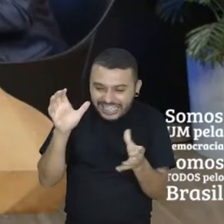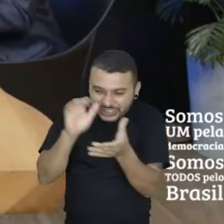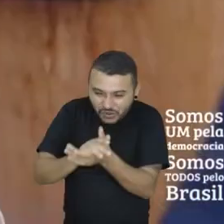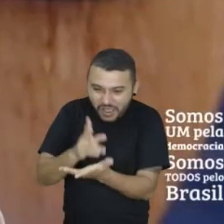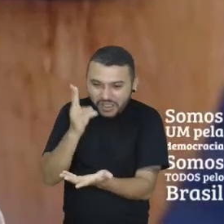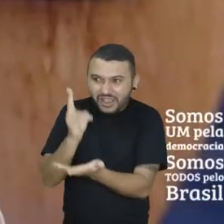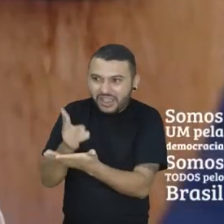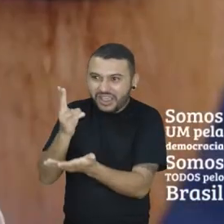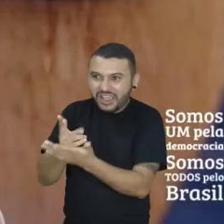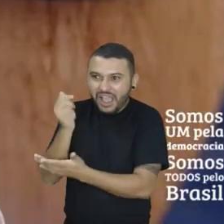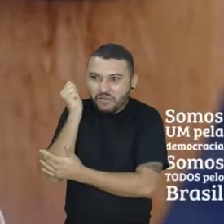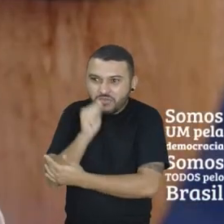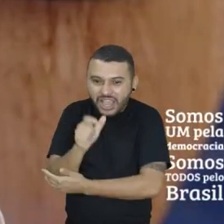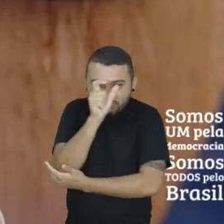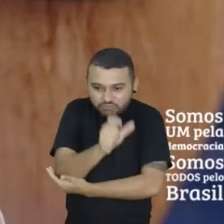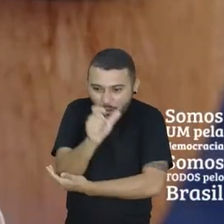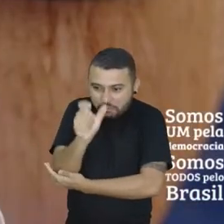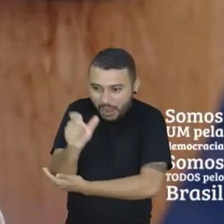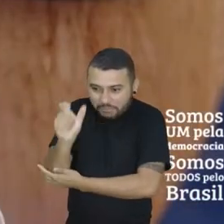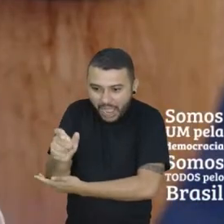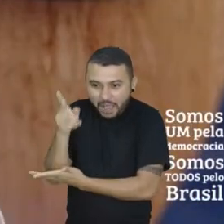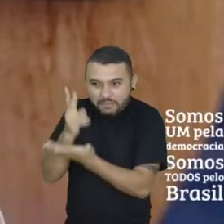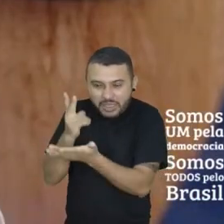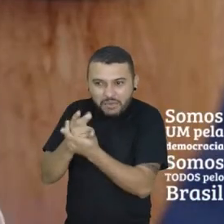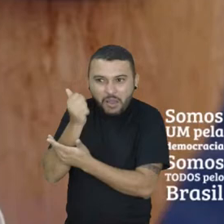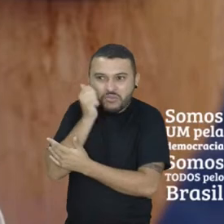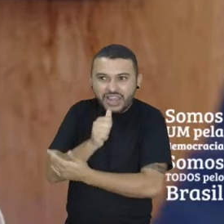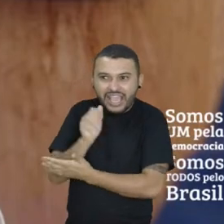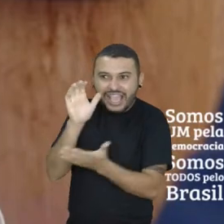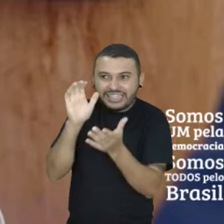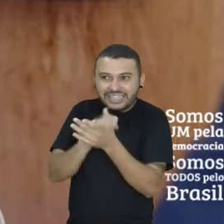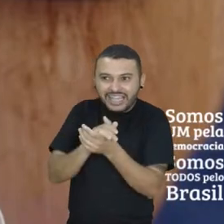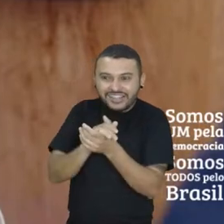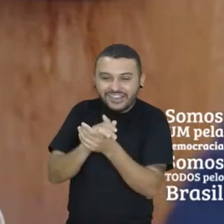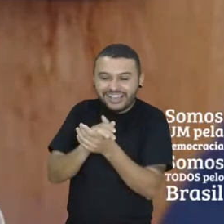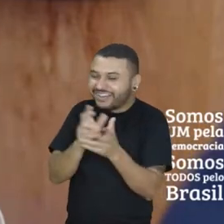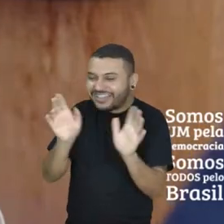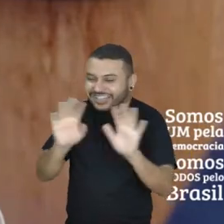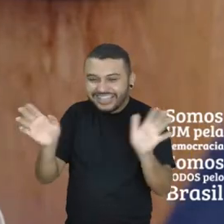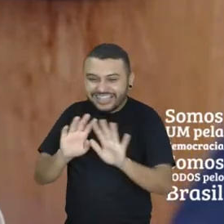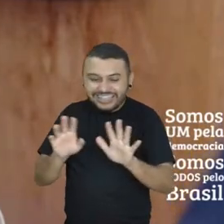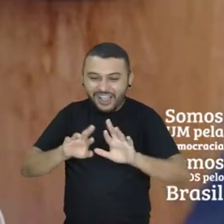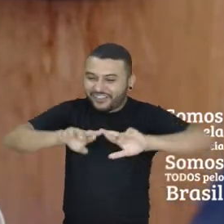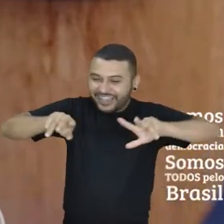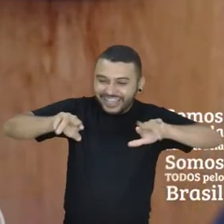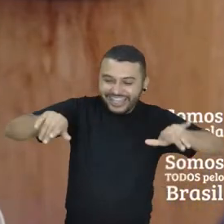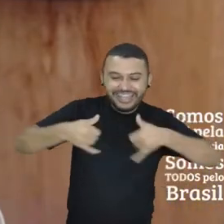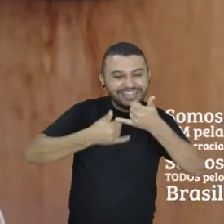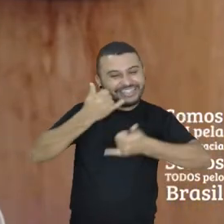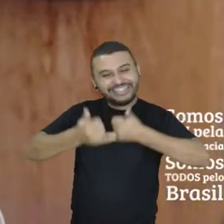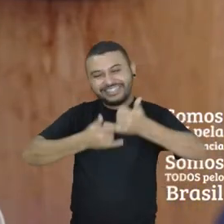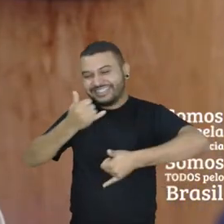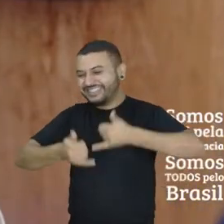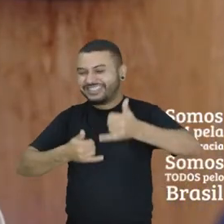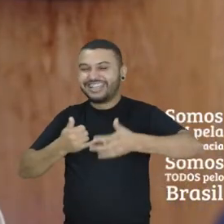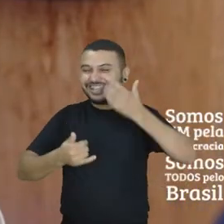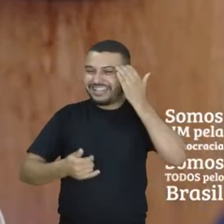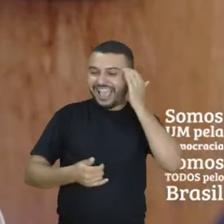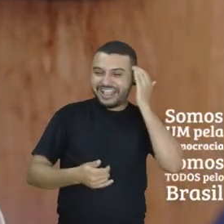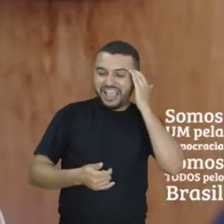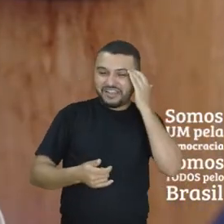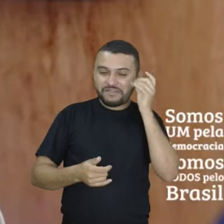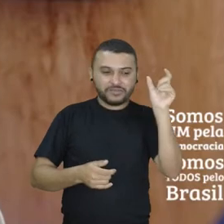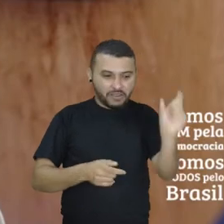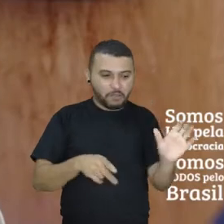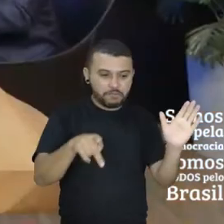Os 3 com a mesma esposa. Ninguém teve vários casamentos. Mas, então, espera aí. Quem é da família? Não, mas o outro então, não é da família?